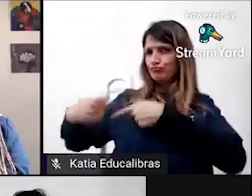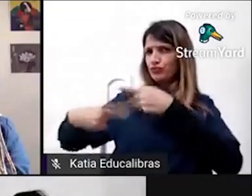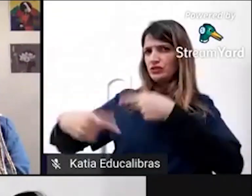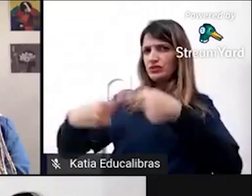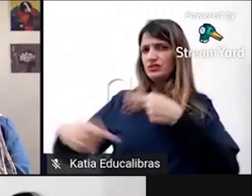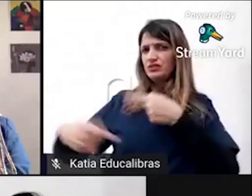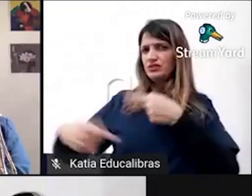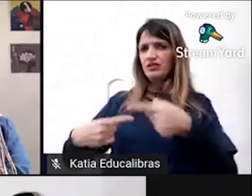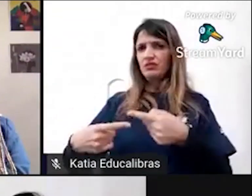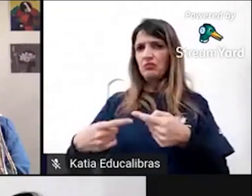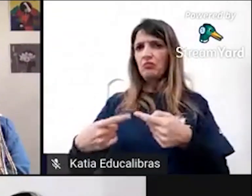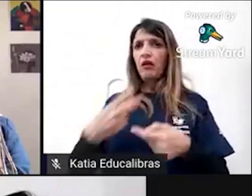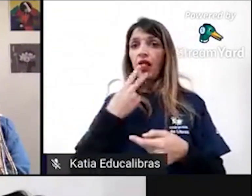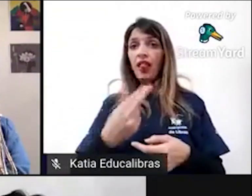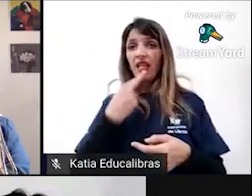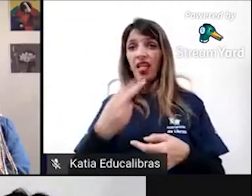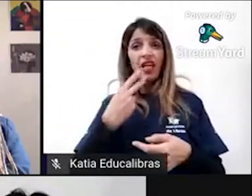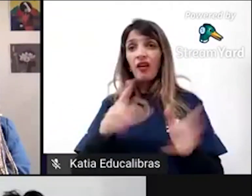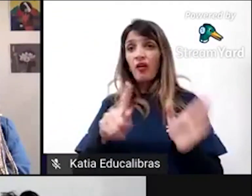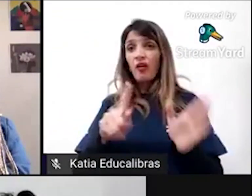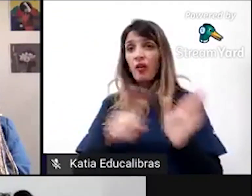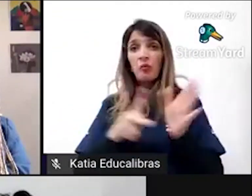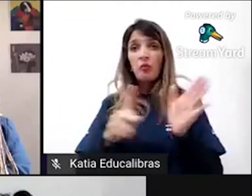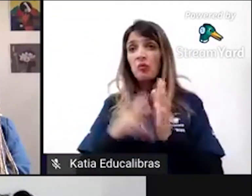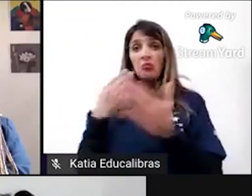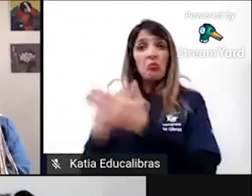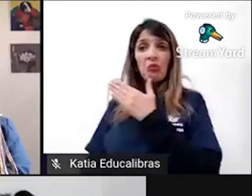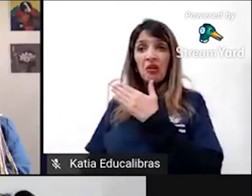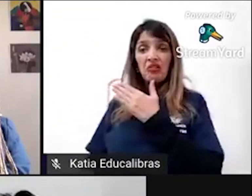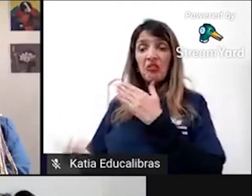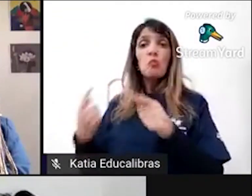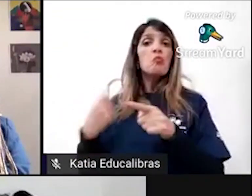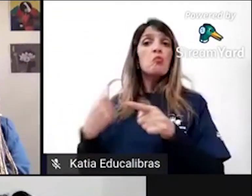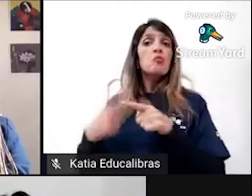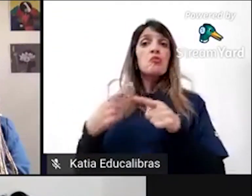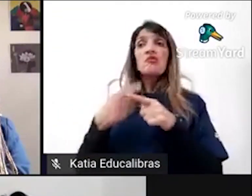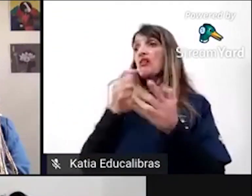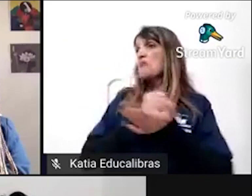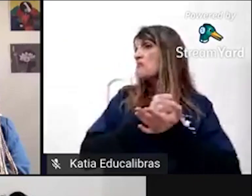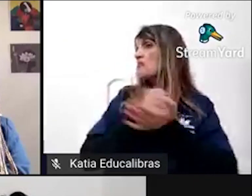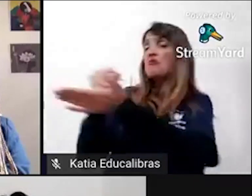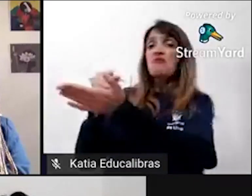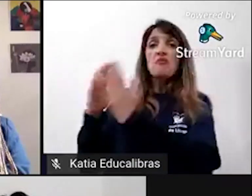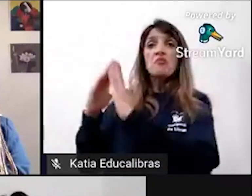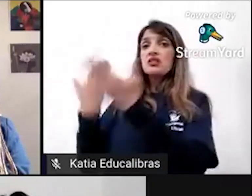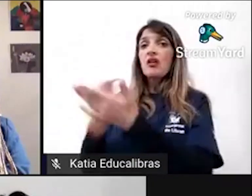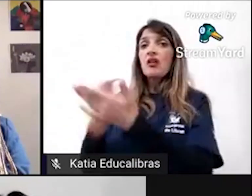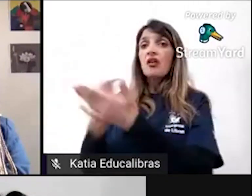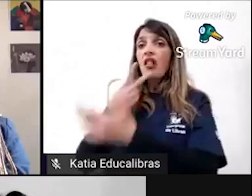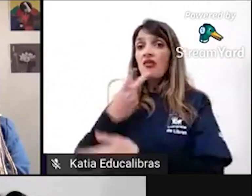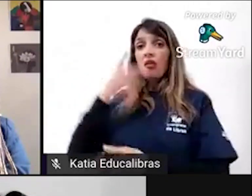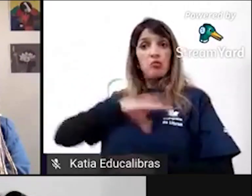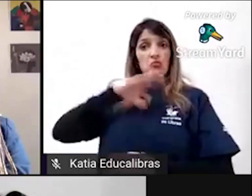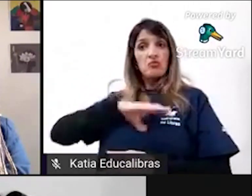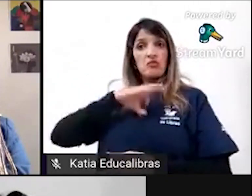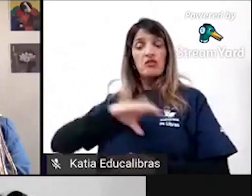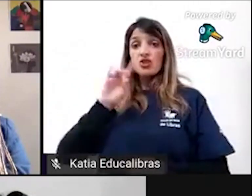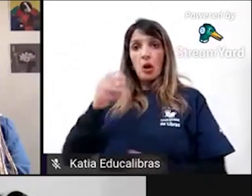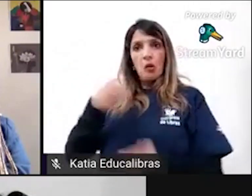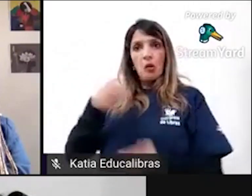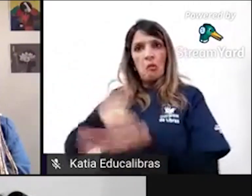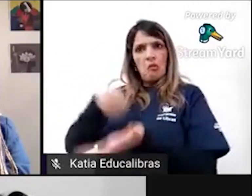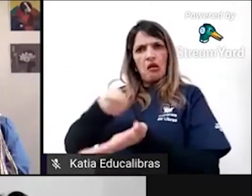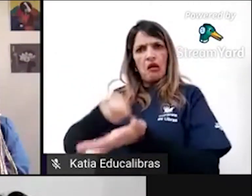língua, justamente porque nós, indo para a escola, éramos obrigados a falar somente português, e ao falar